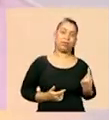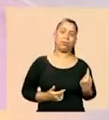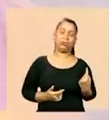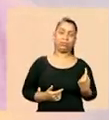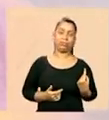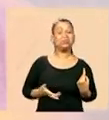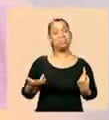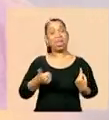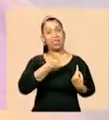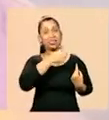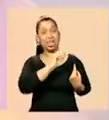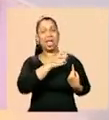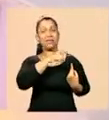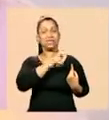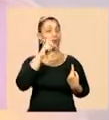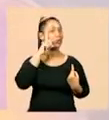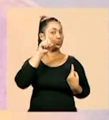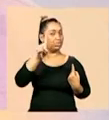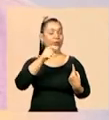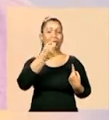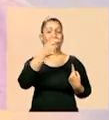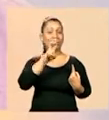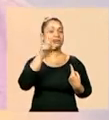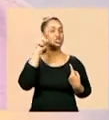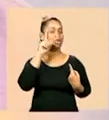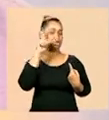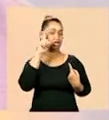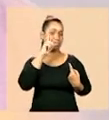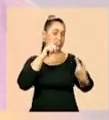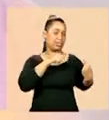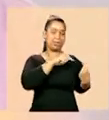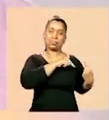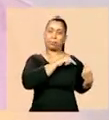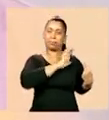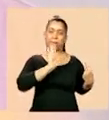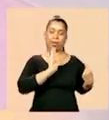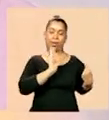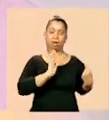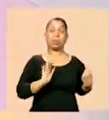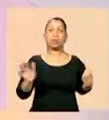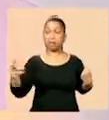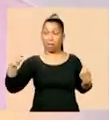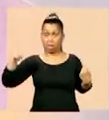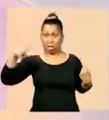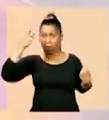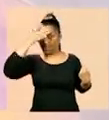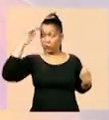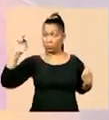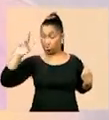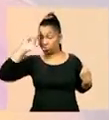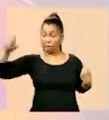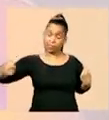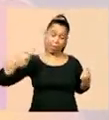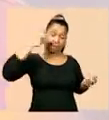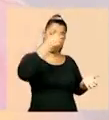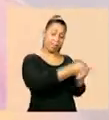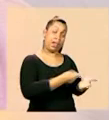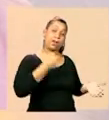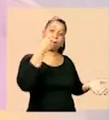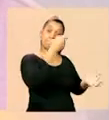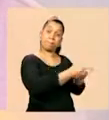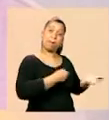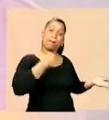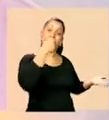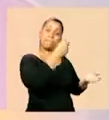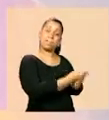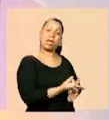isso, ele fica 10, 5 dias, até 15 dias afastado, e o empregador ele está pagando o salário desse trabalhador e